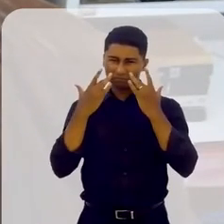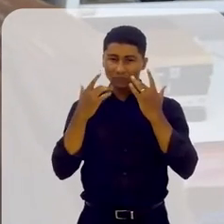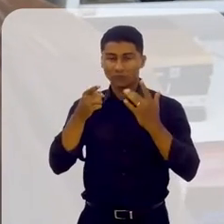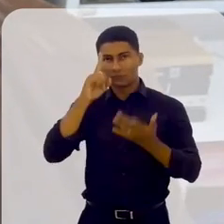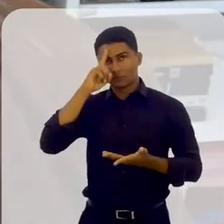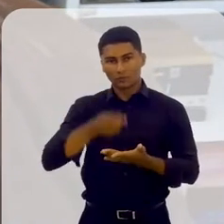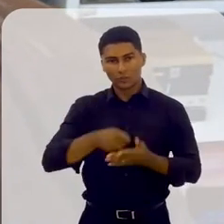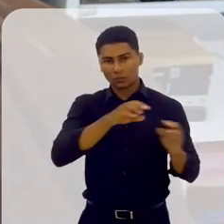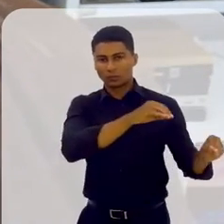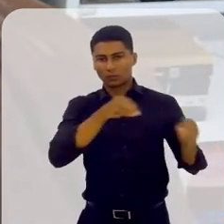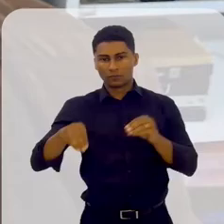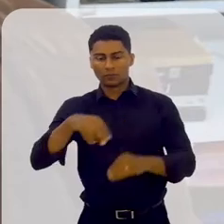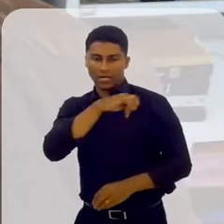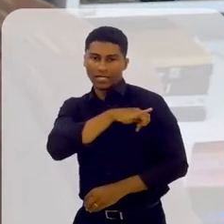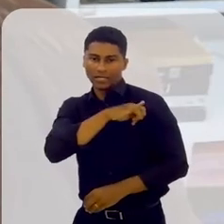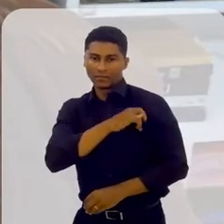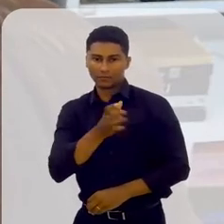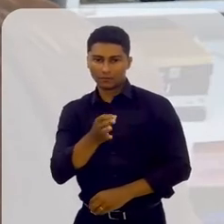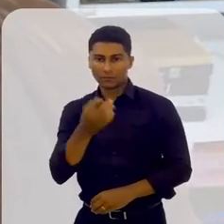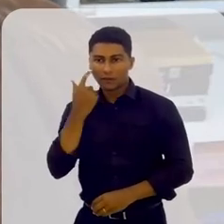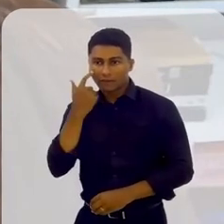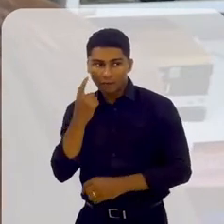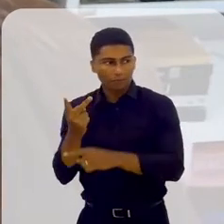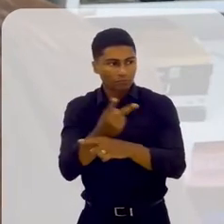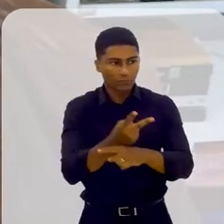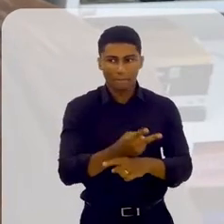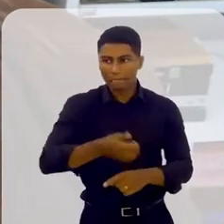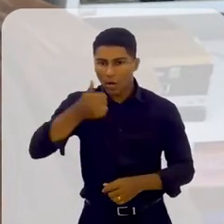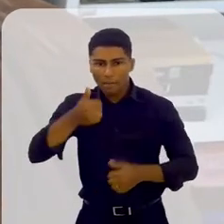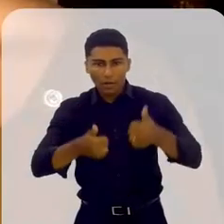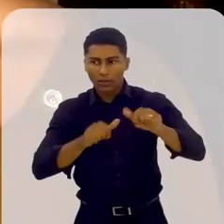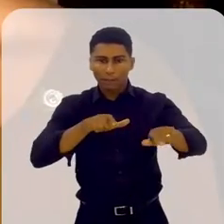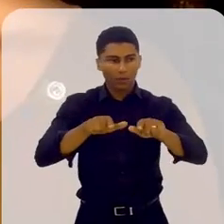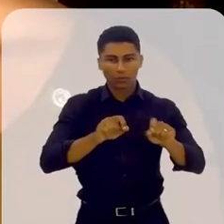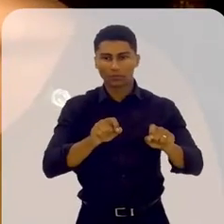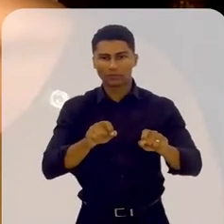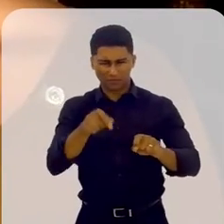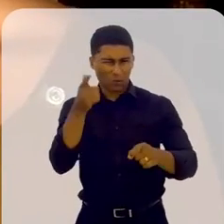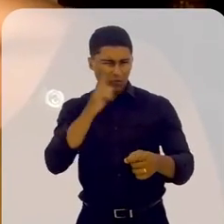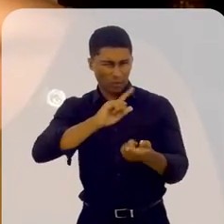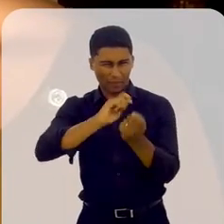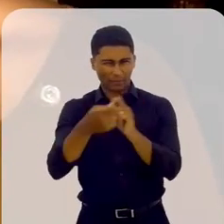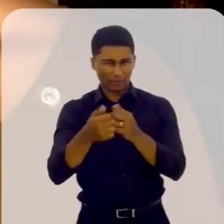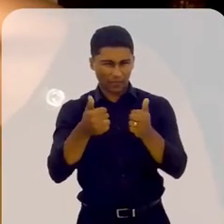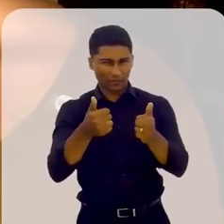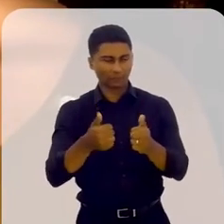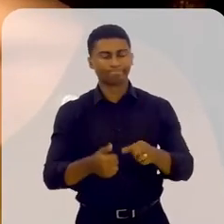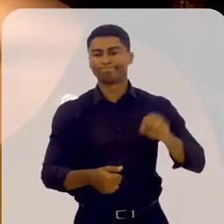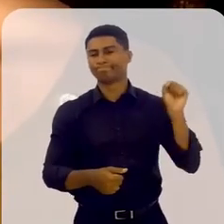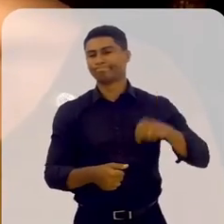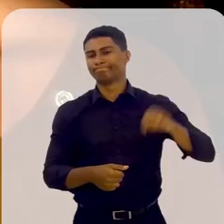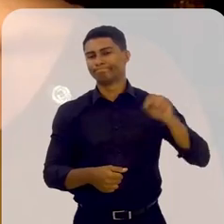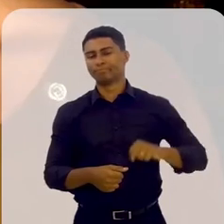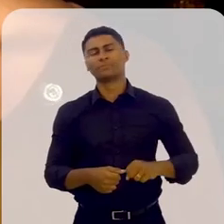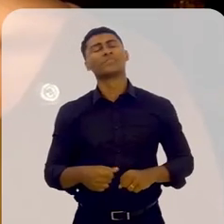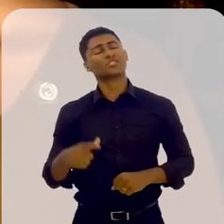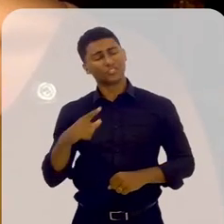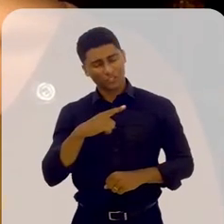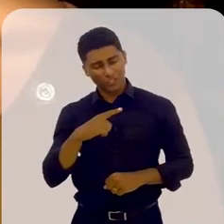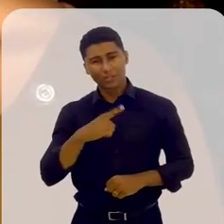busca de melhores oportunidades. Você se adaptou bem aqui? Sim, eu já tinha uma irmã que morava